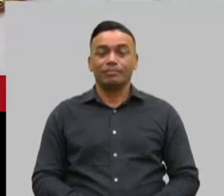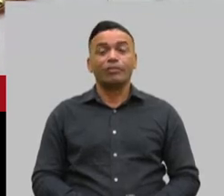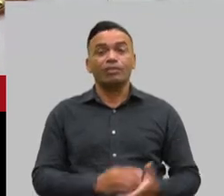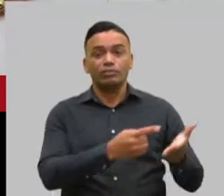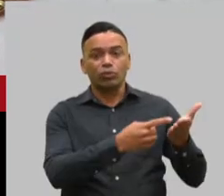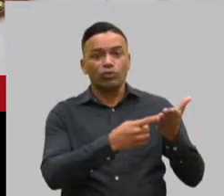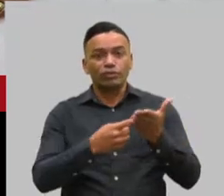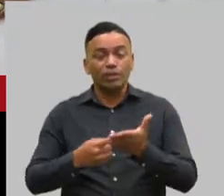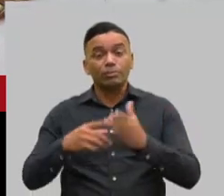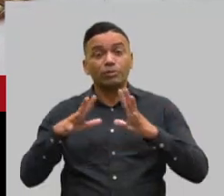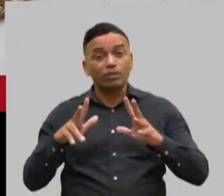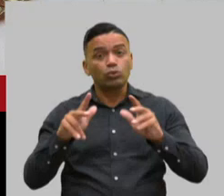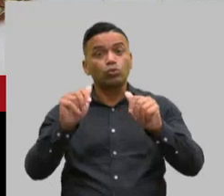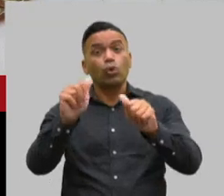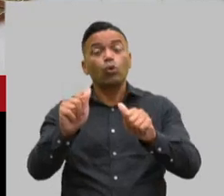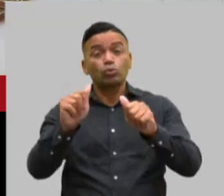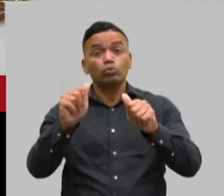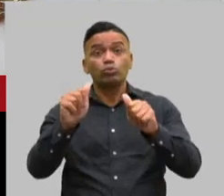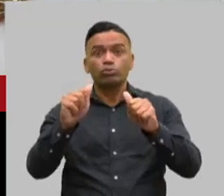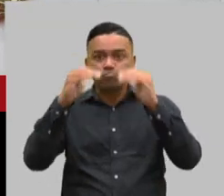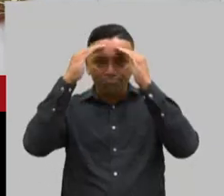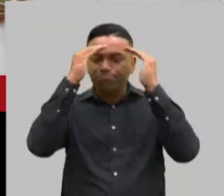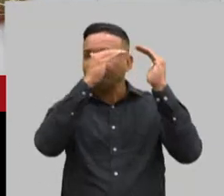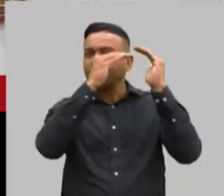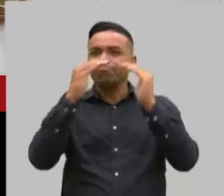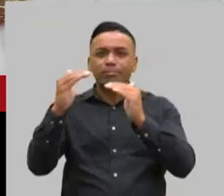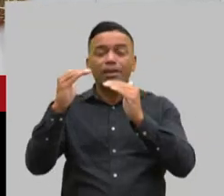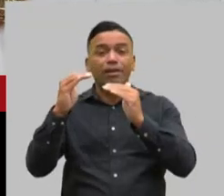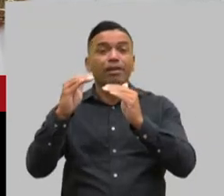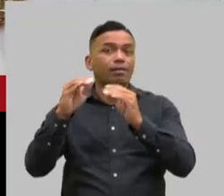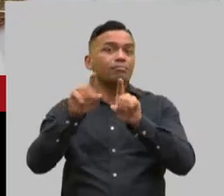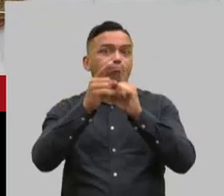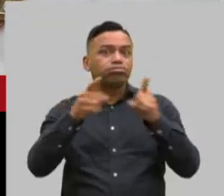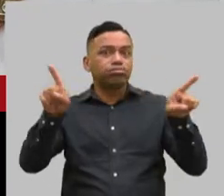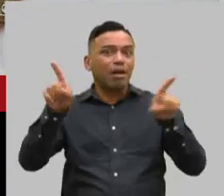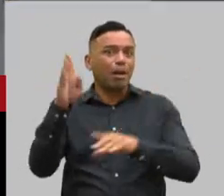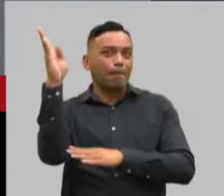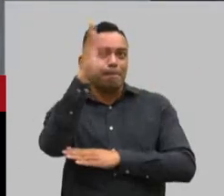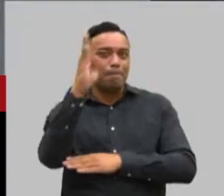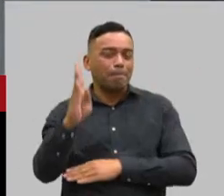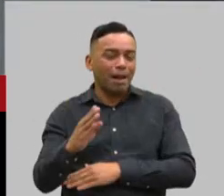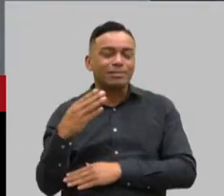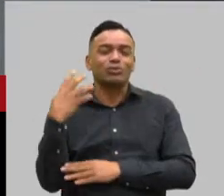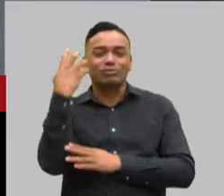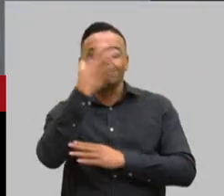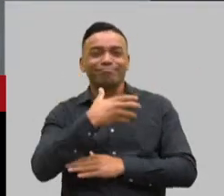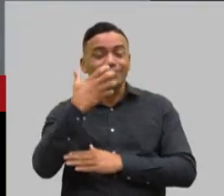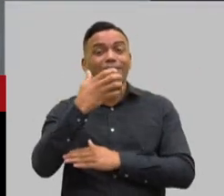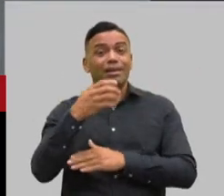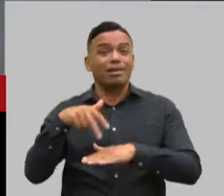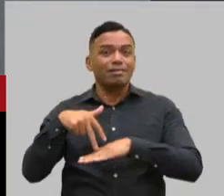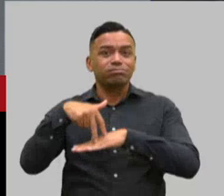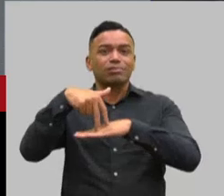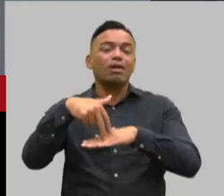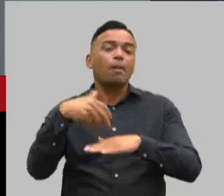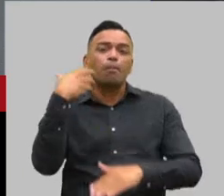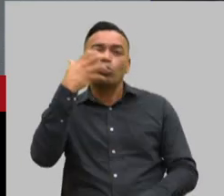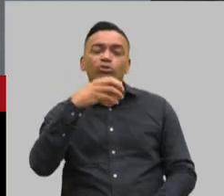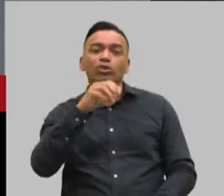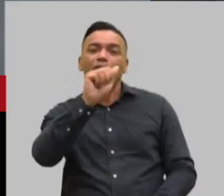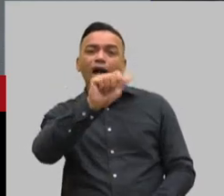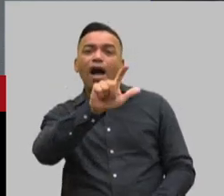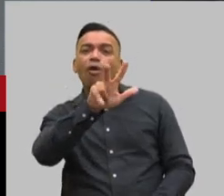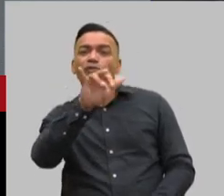Convidamos a todos para, em posição de respeito, ouvirmos o hino nacional, que será executado pelos músicos Alvimar Liberato